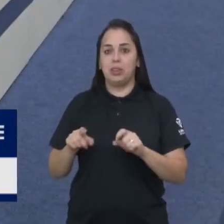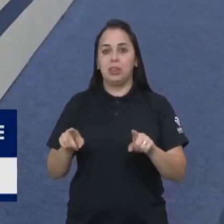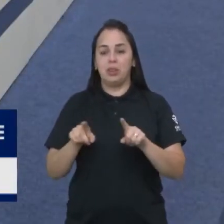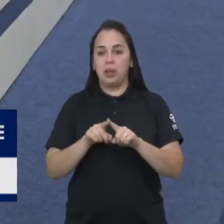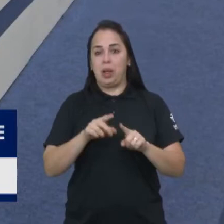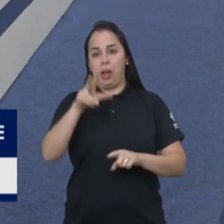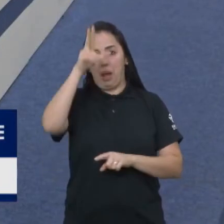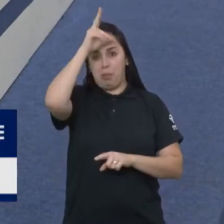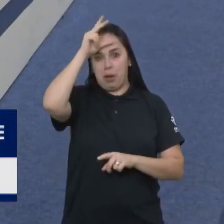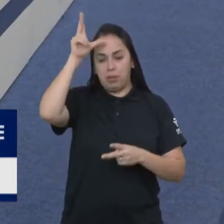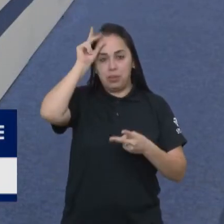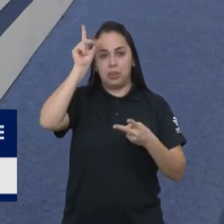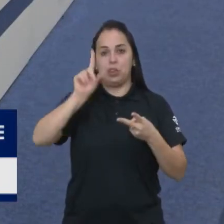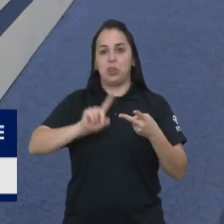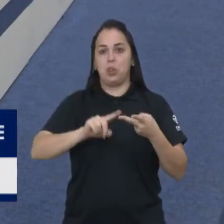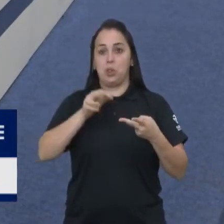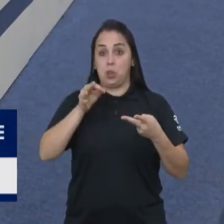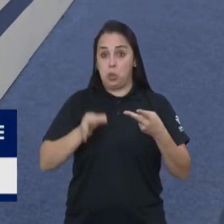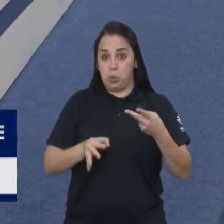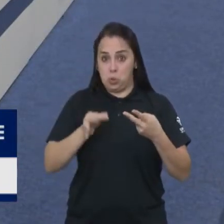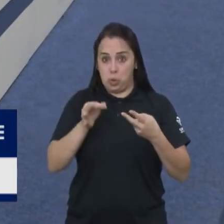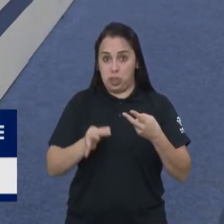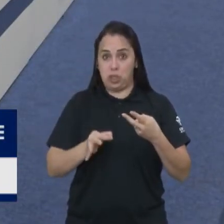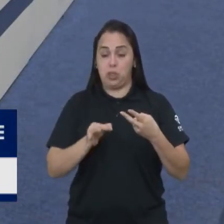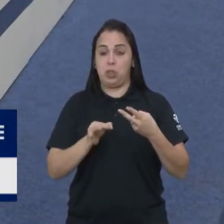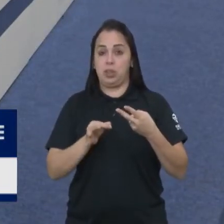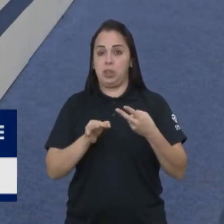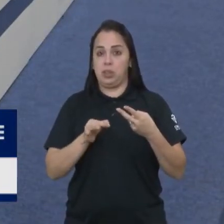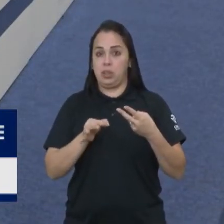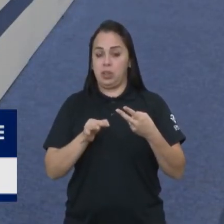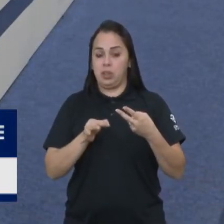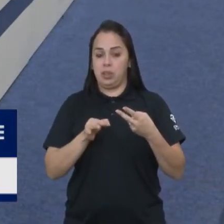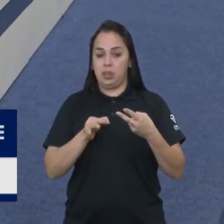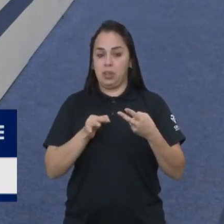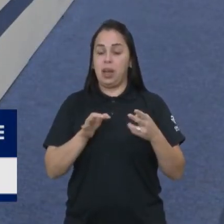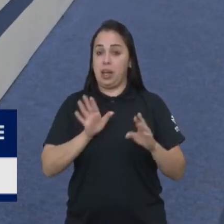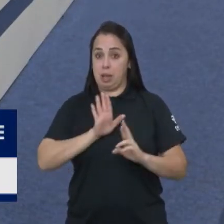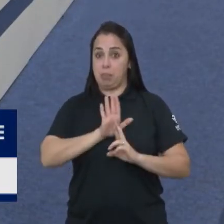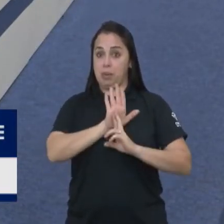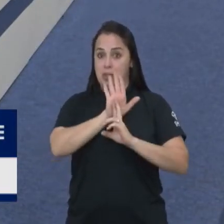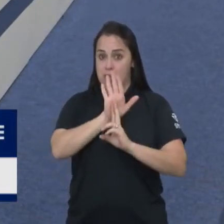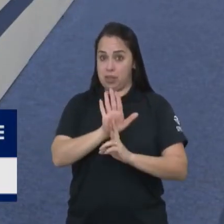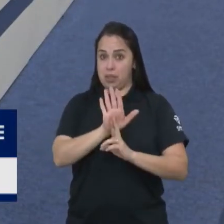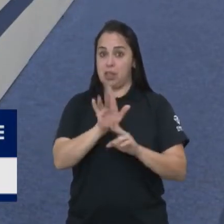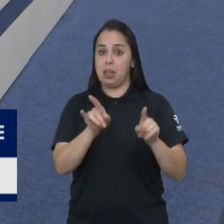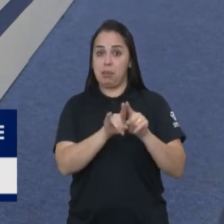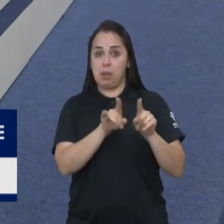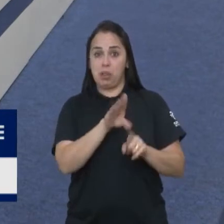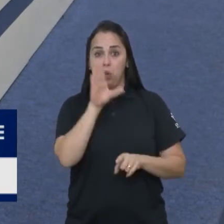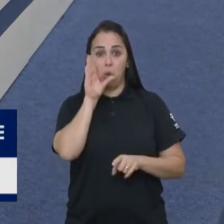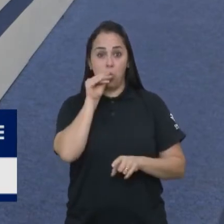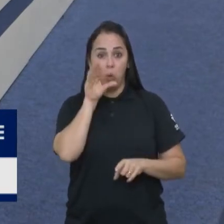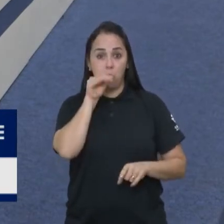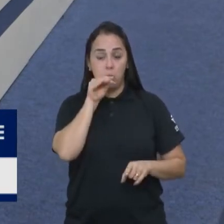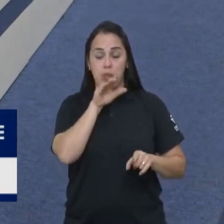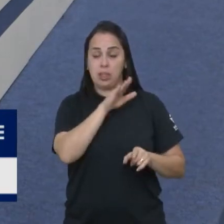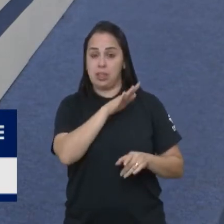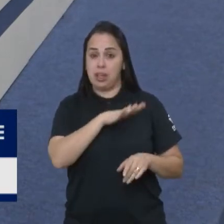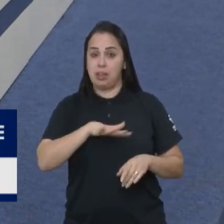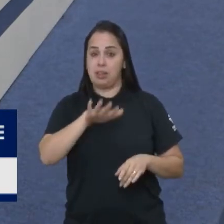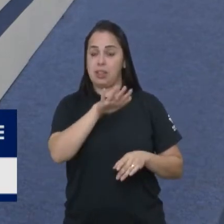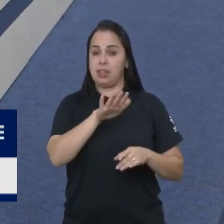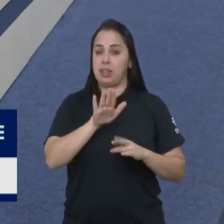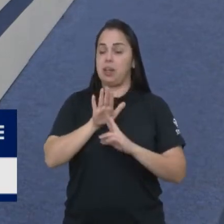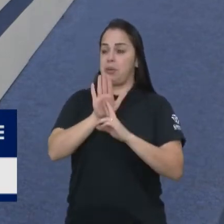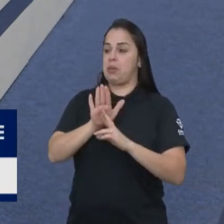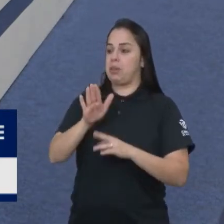nome do jurídico da prefeitura, né, Kiko, de todos os servidores da prefeitura, dizer que